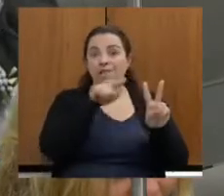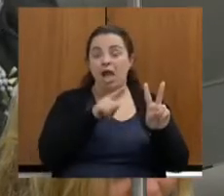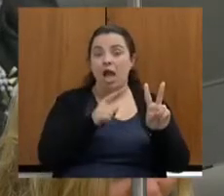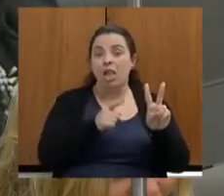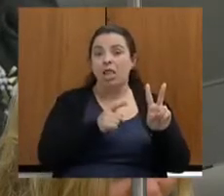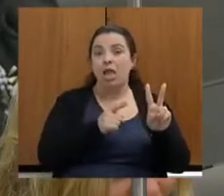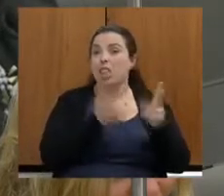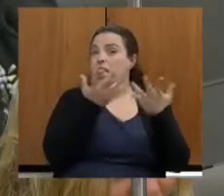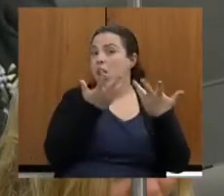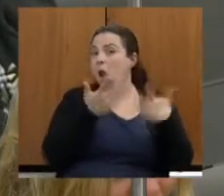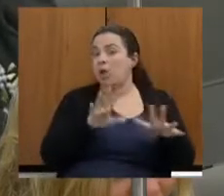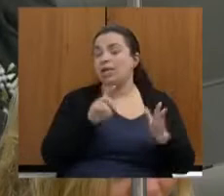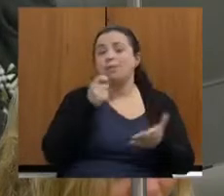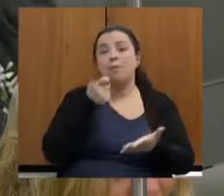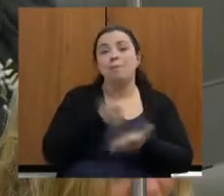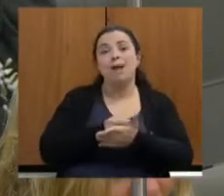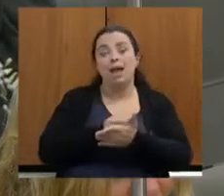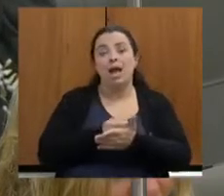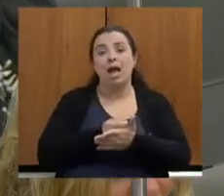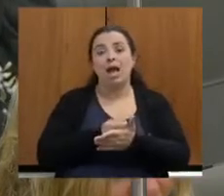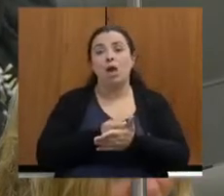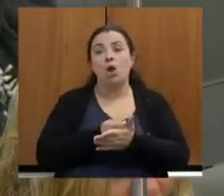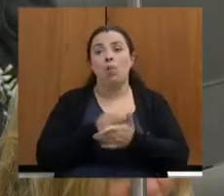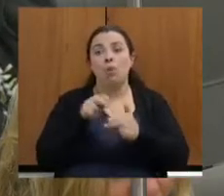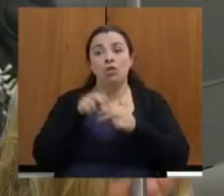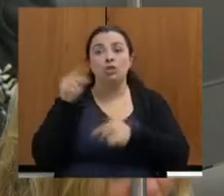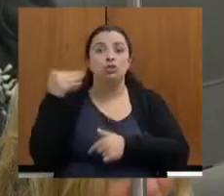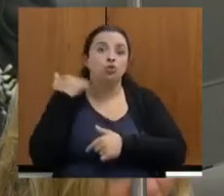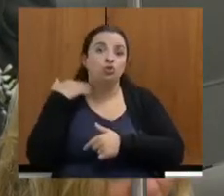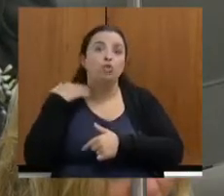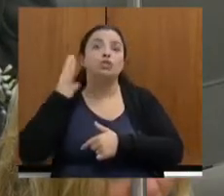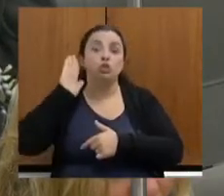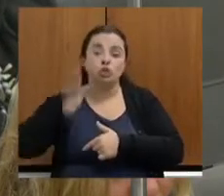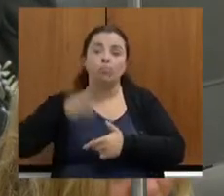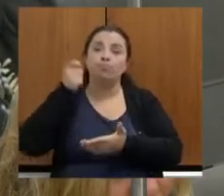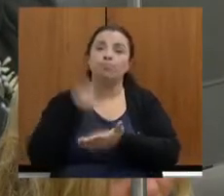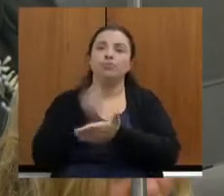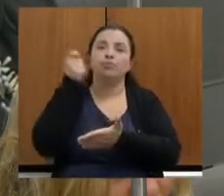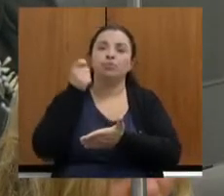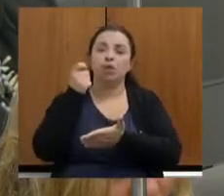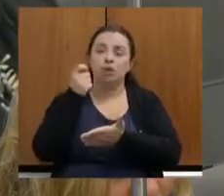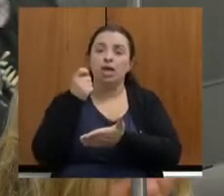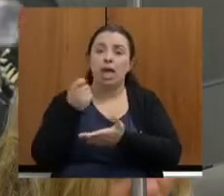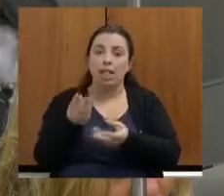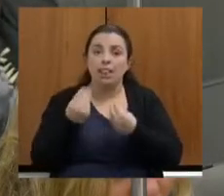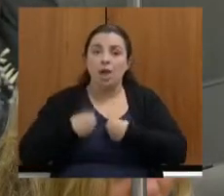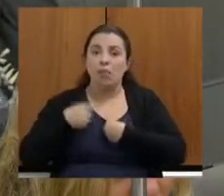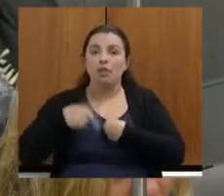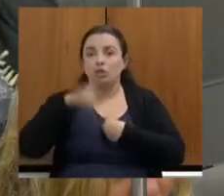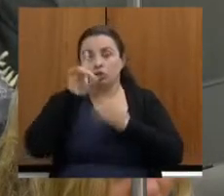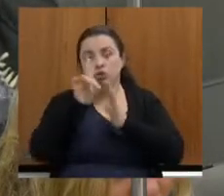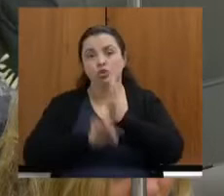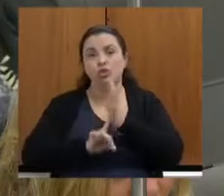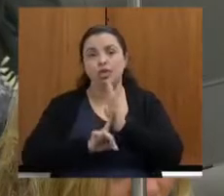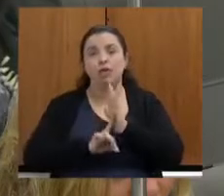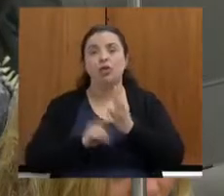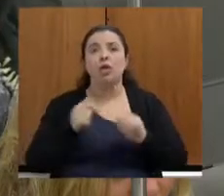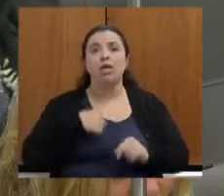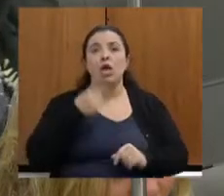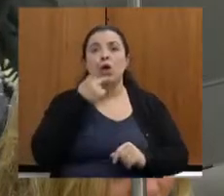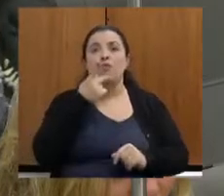que a que o juiz deu para nós como direita então assim muito com muita tristeza que eu falo gente porque